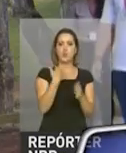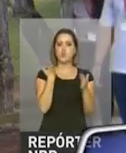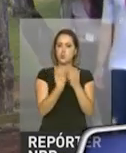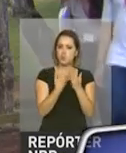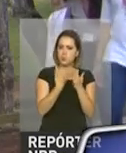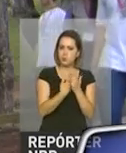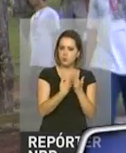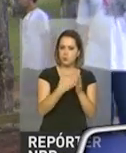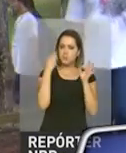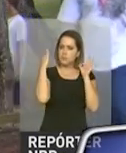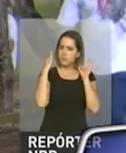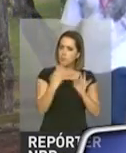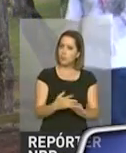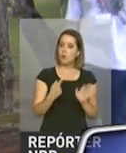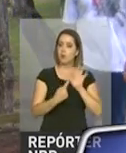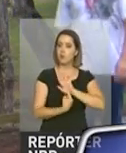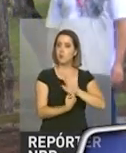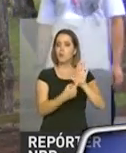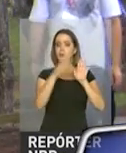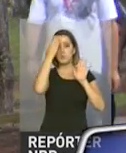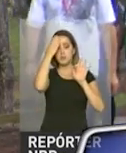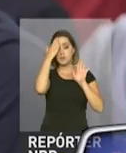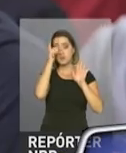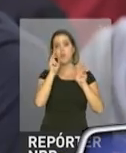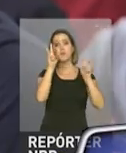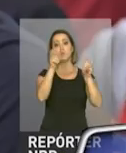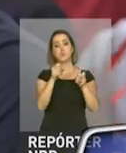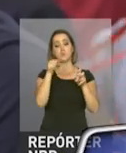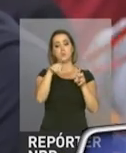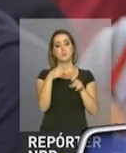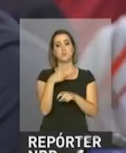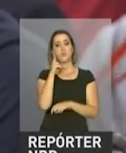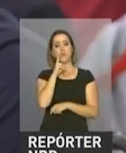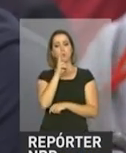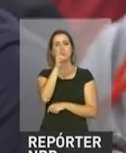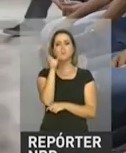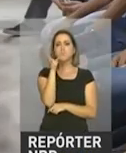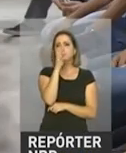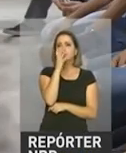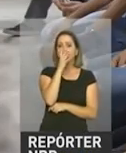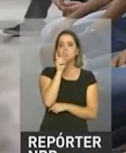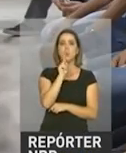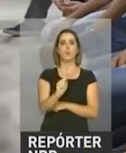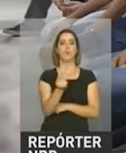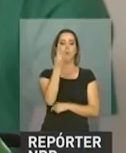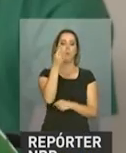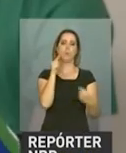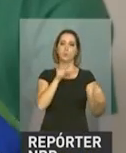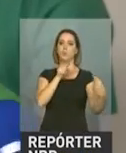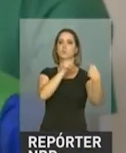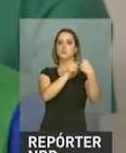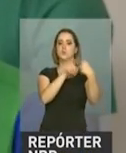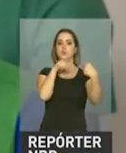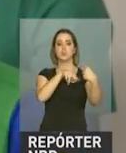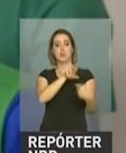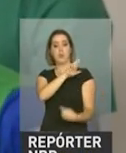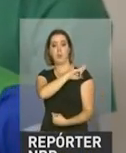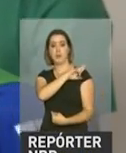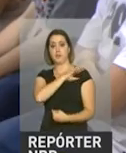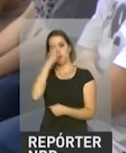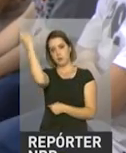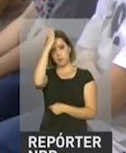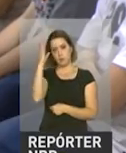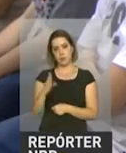estudos e mostraram o que sabiam sobre o assunto. Nos rostos concentrados, um objetivo: representar o